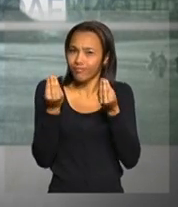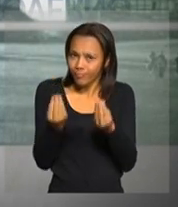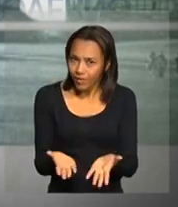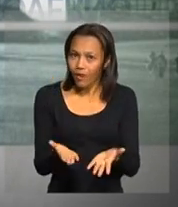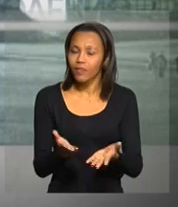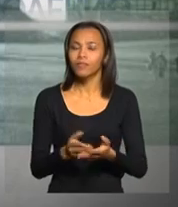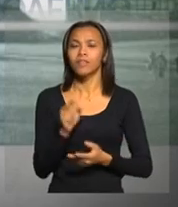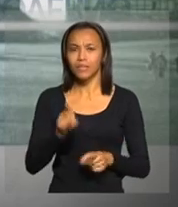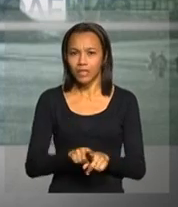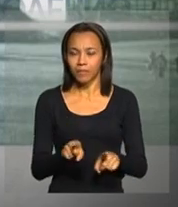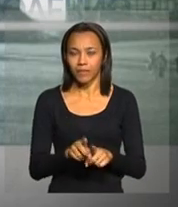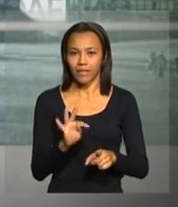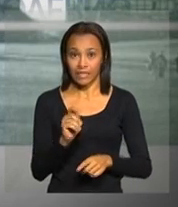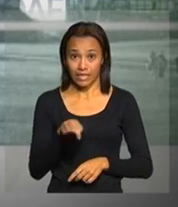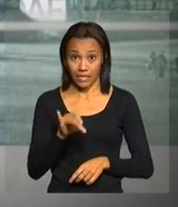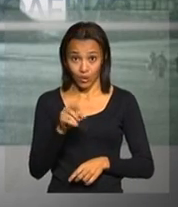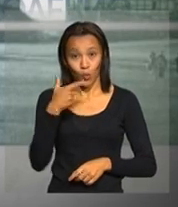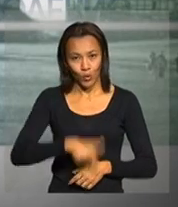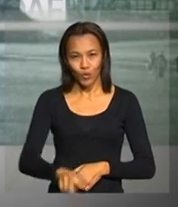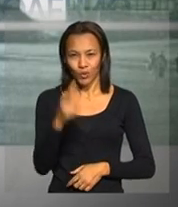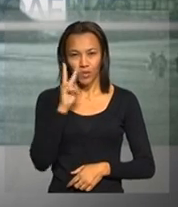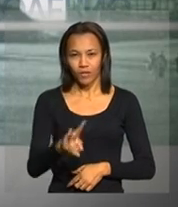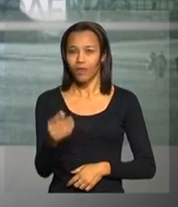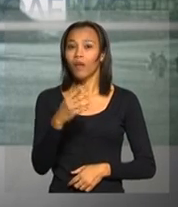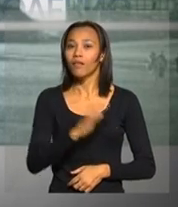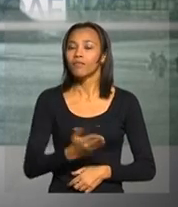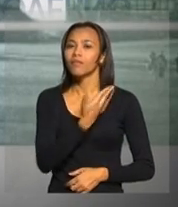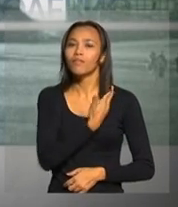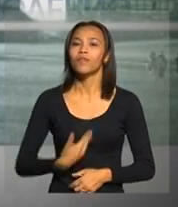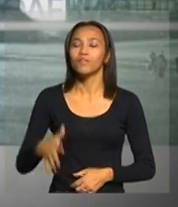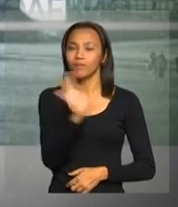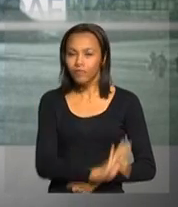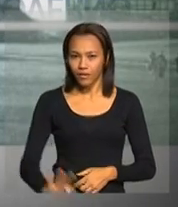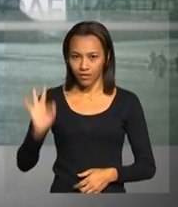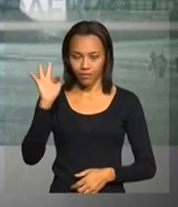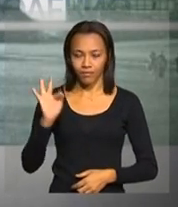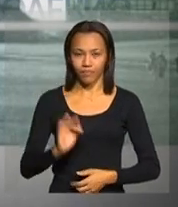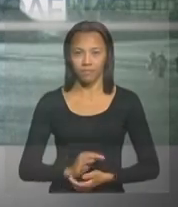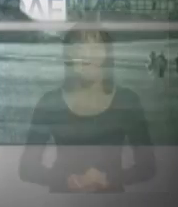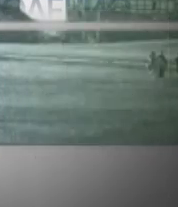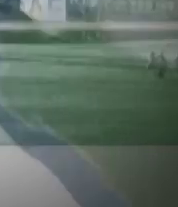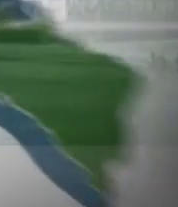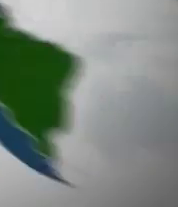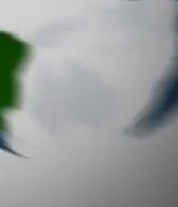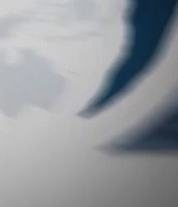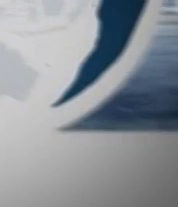de Órgãos e Tecidos. Continue na NBR, a TV do Governo Federal.